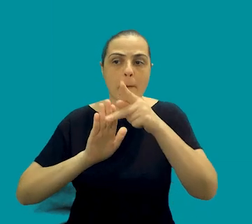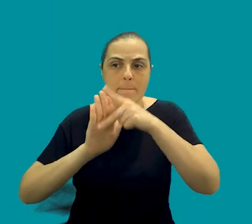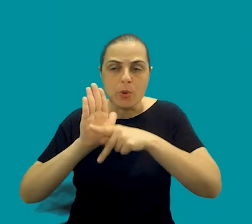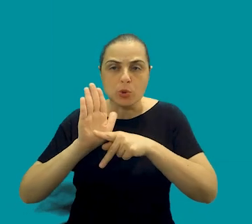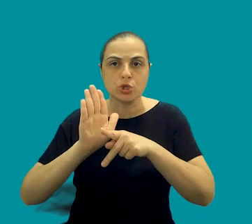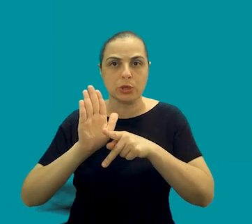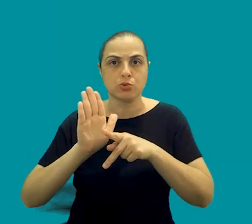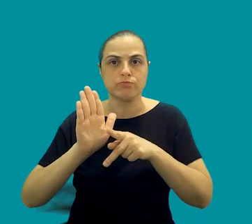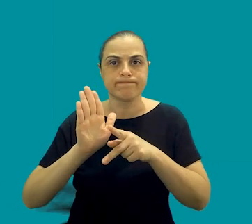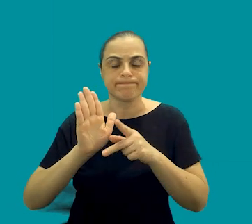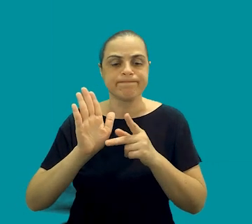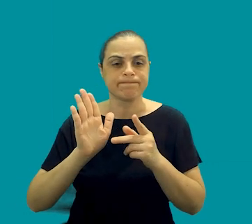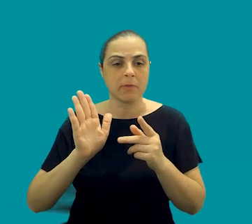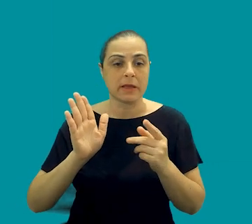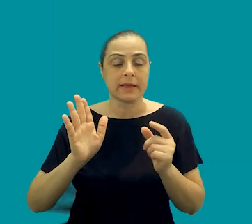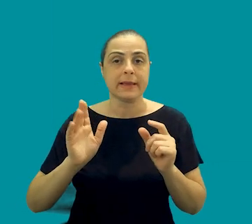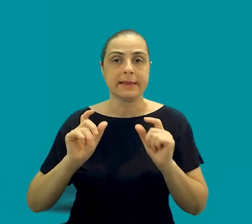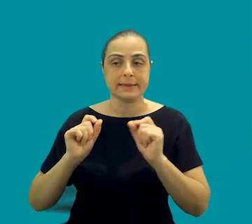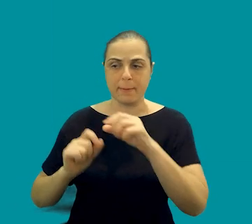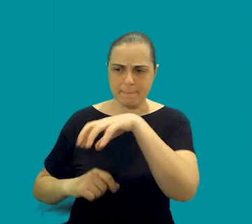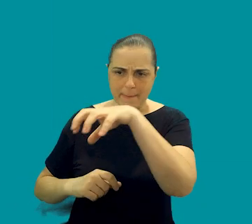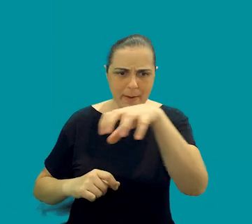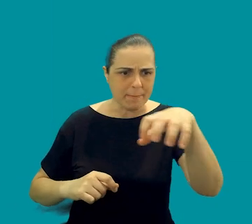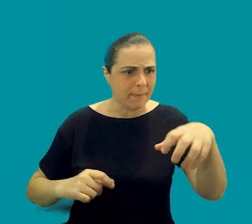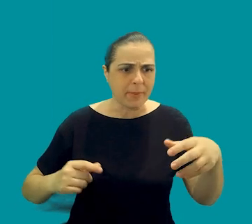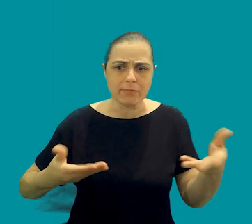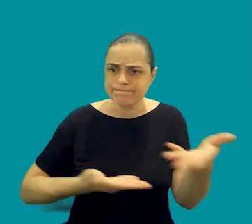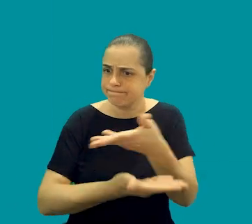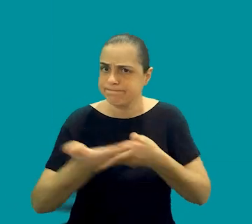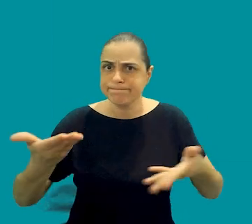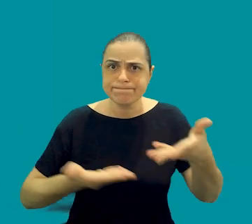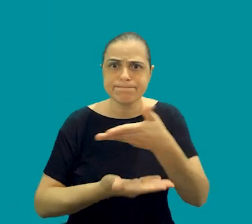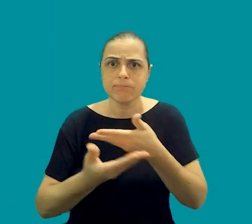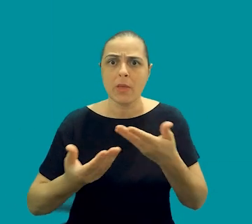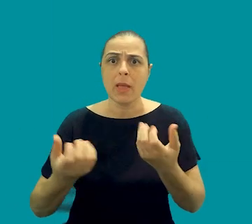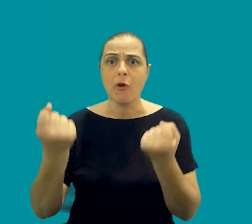sentido principalmente para eles. E aí, em cima